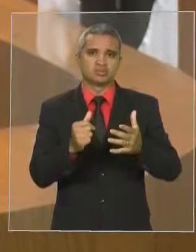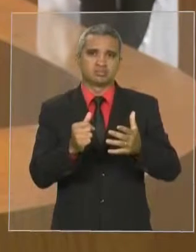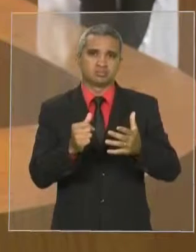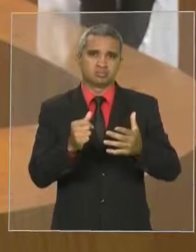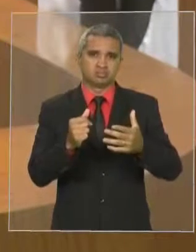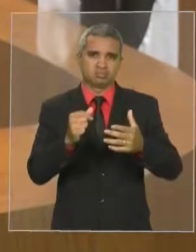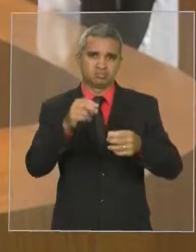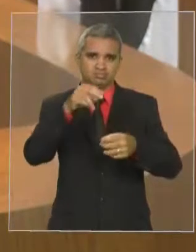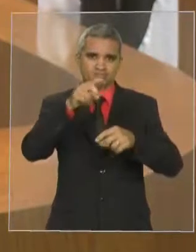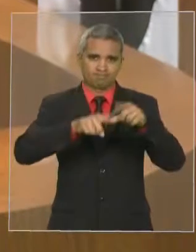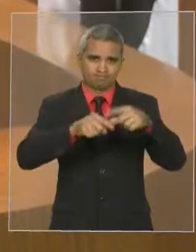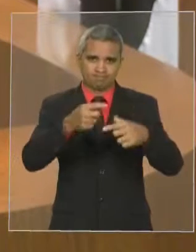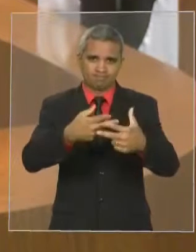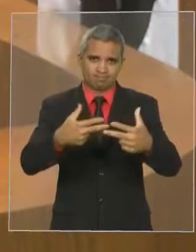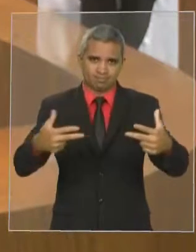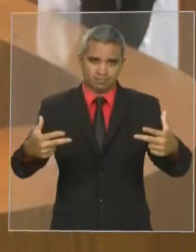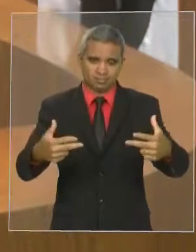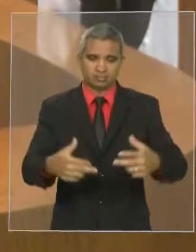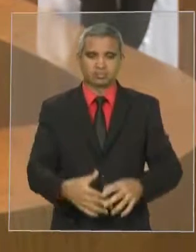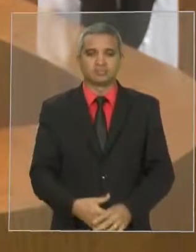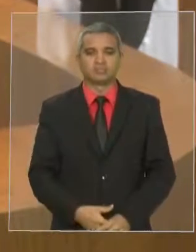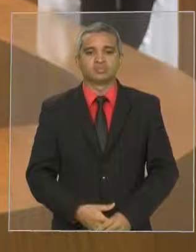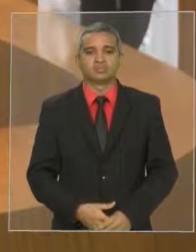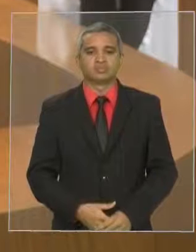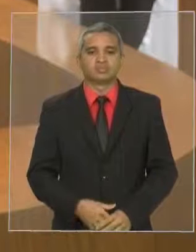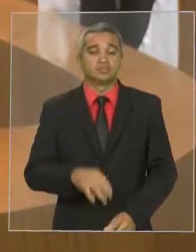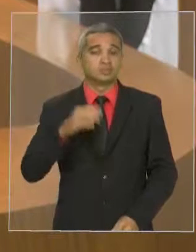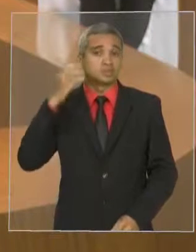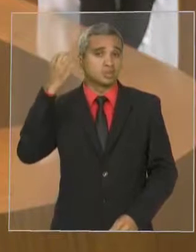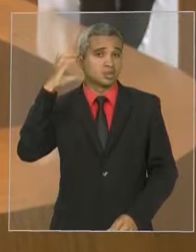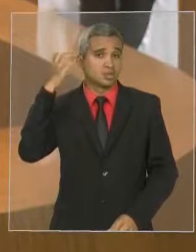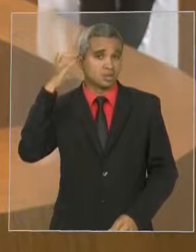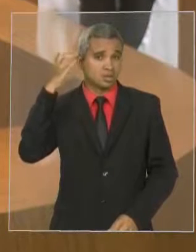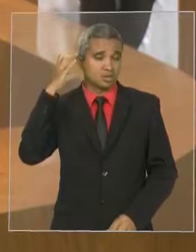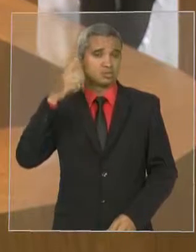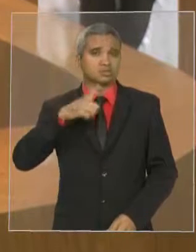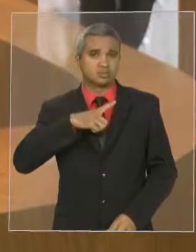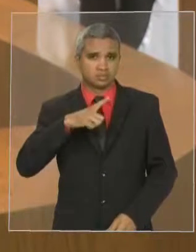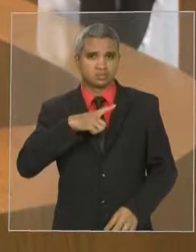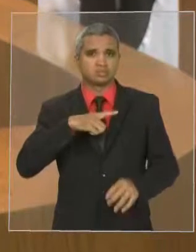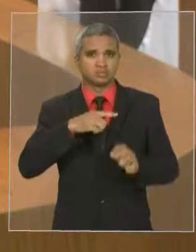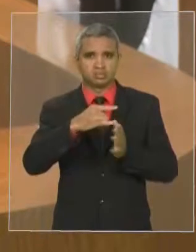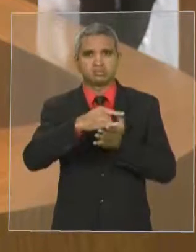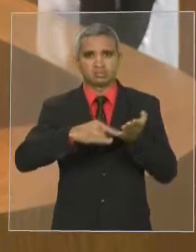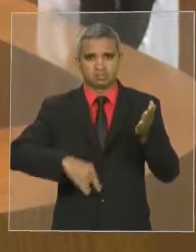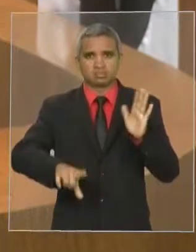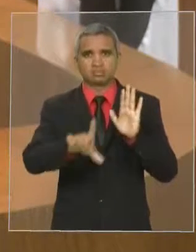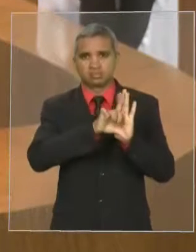rádio está devidamente legalizada, tem uma licença a partir do dia